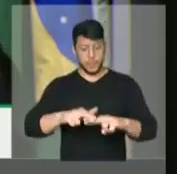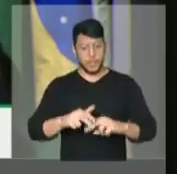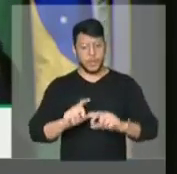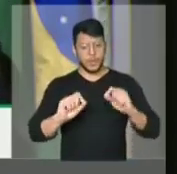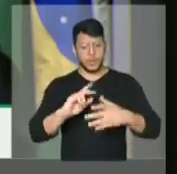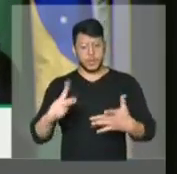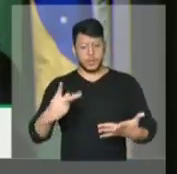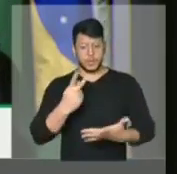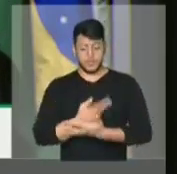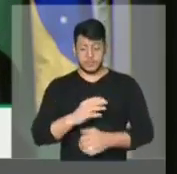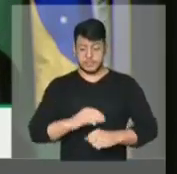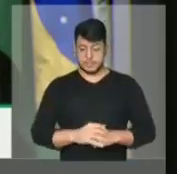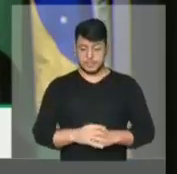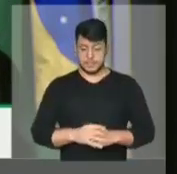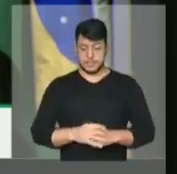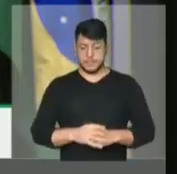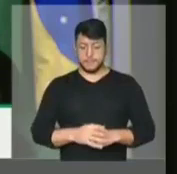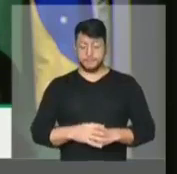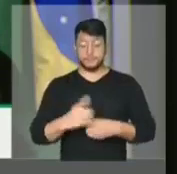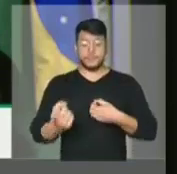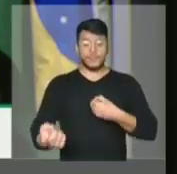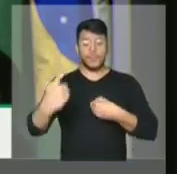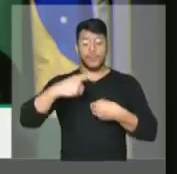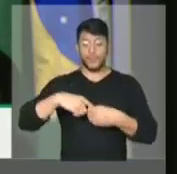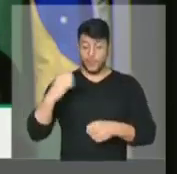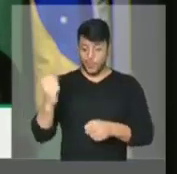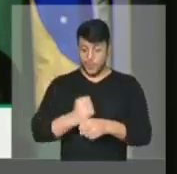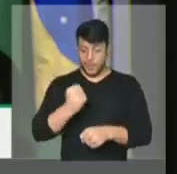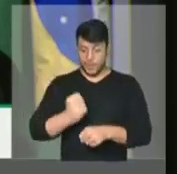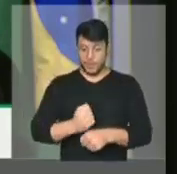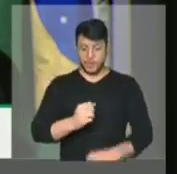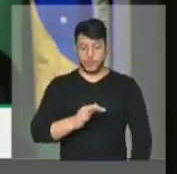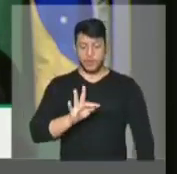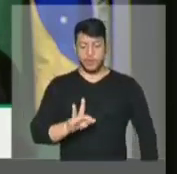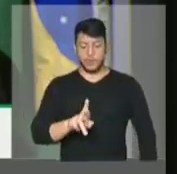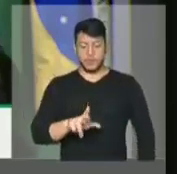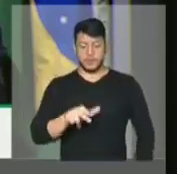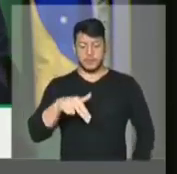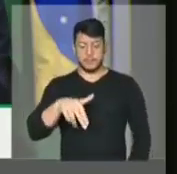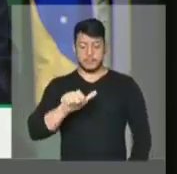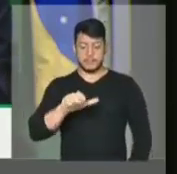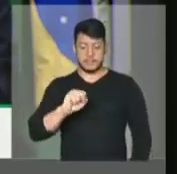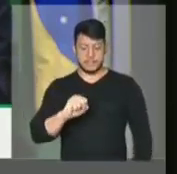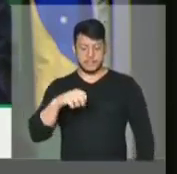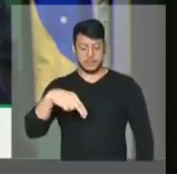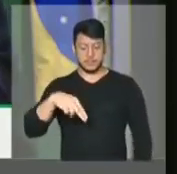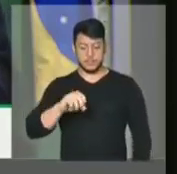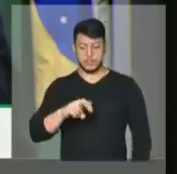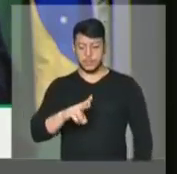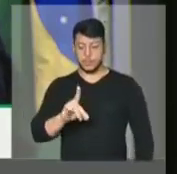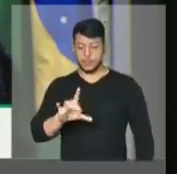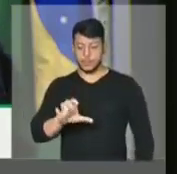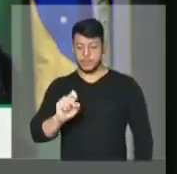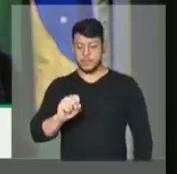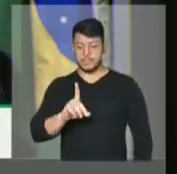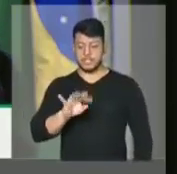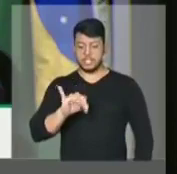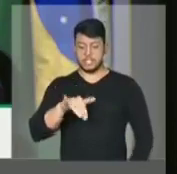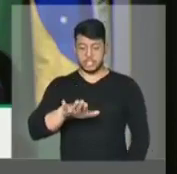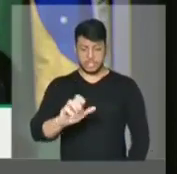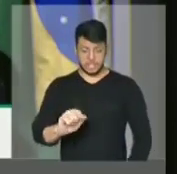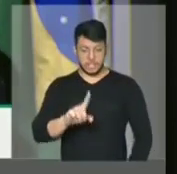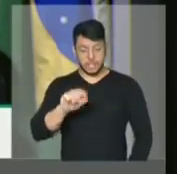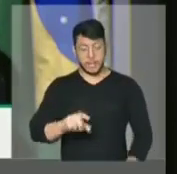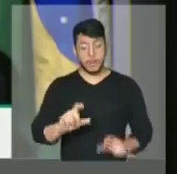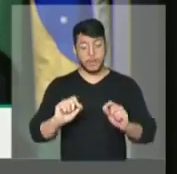obras como a Transnordestina é algo que aqui cito como um exemplo de